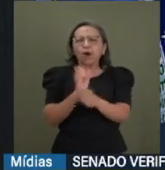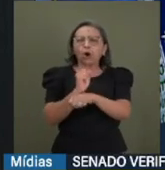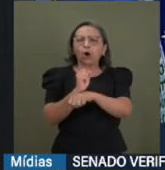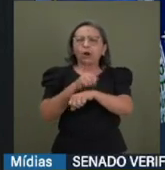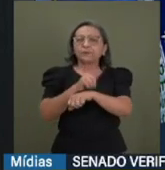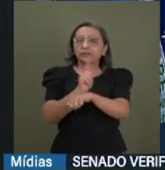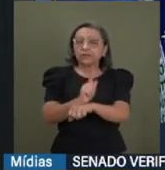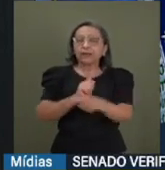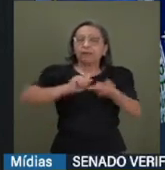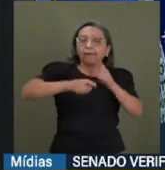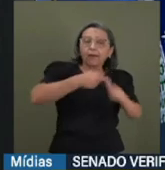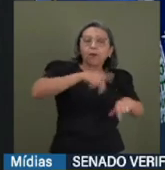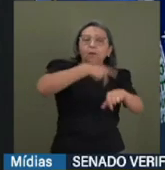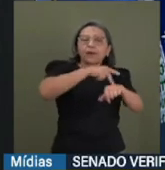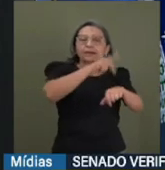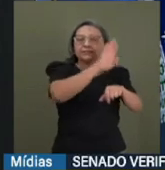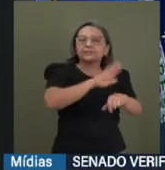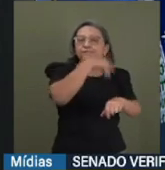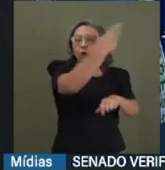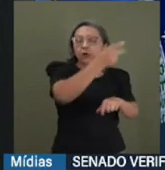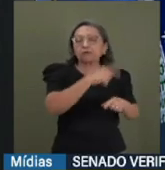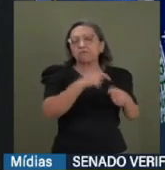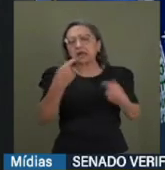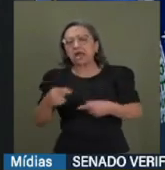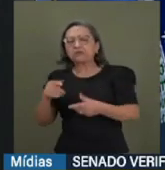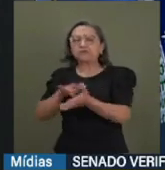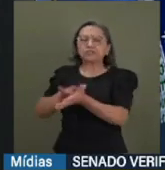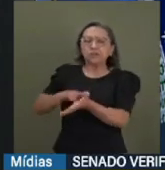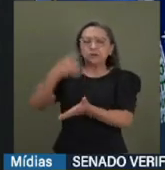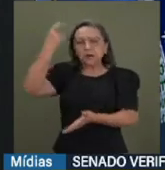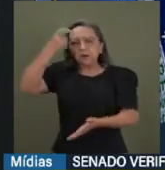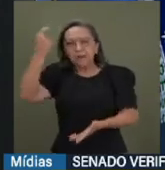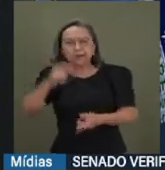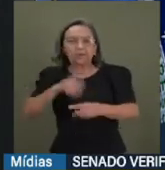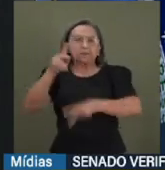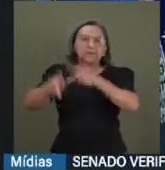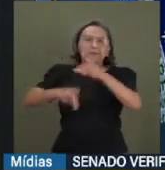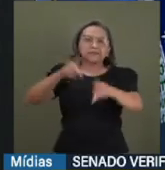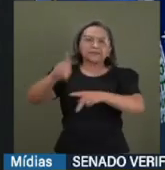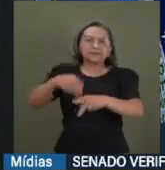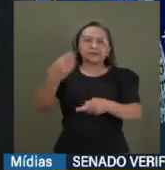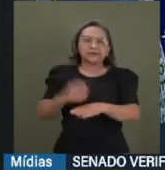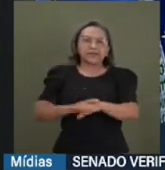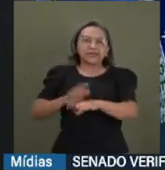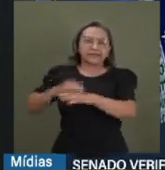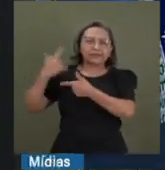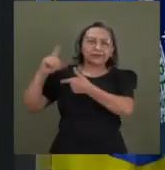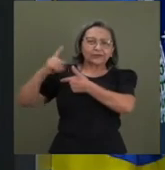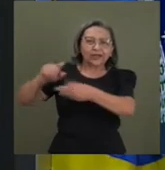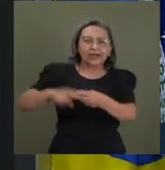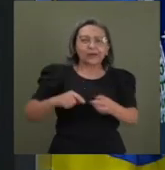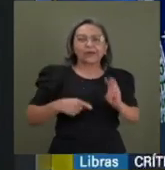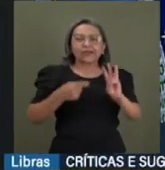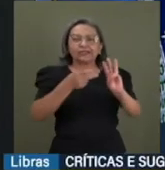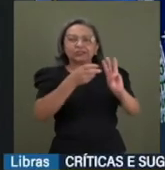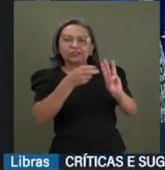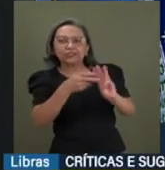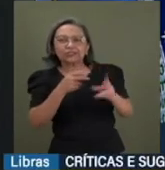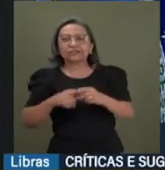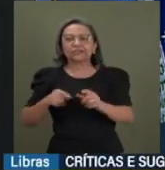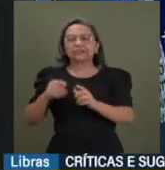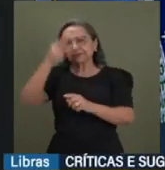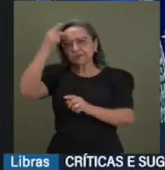países estrangeiros, dizendo-se preocupadas com a população tradicional, os indígenas, os